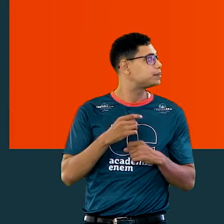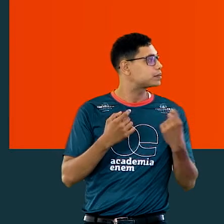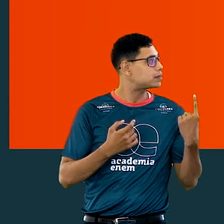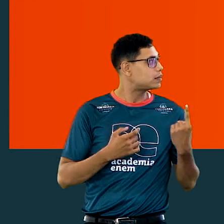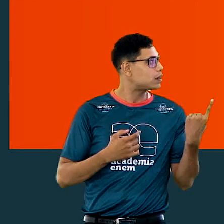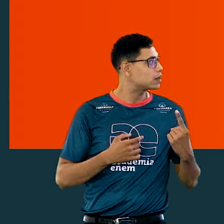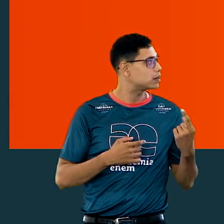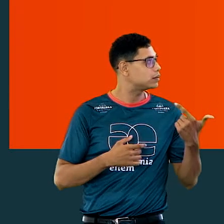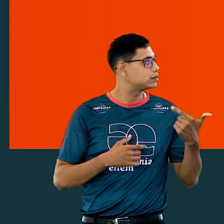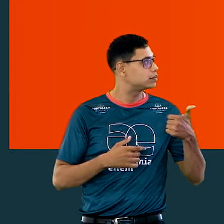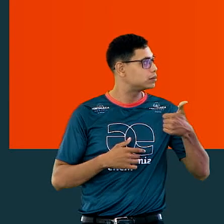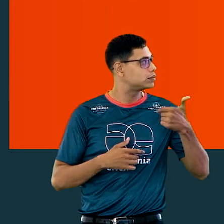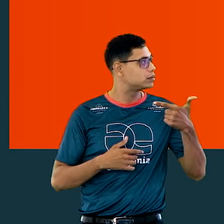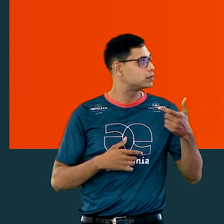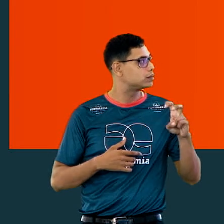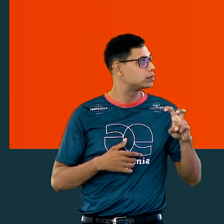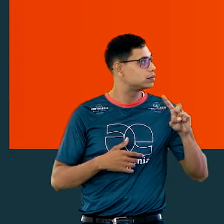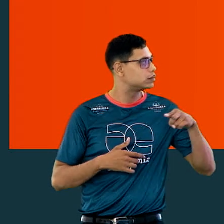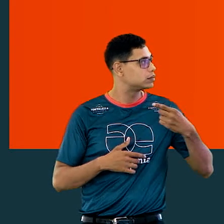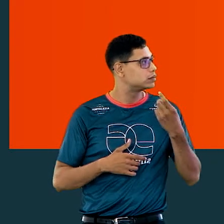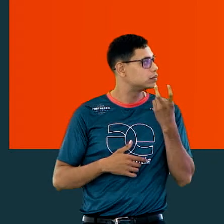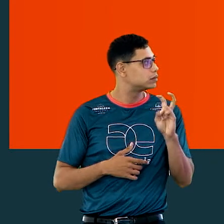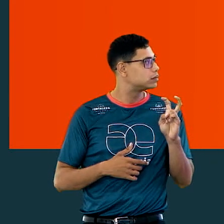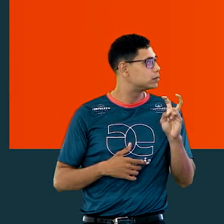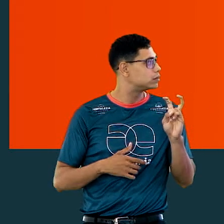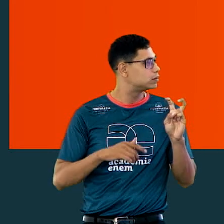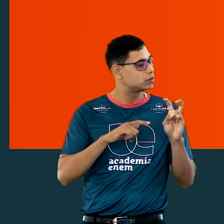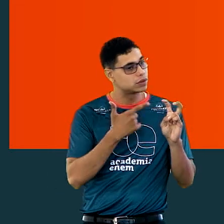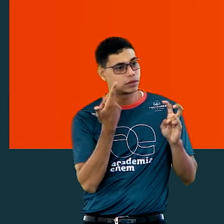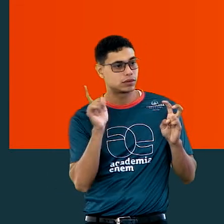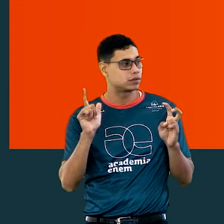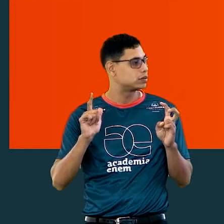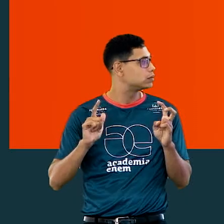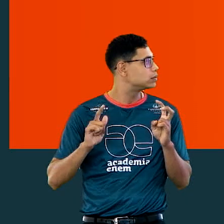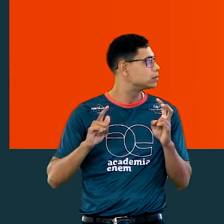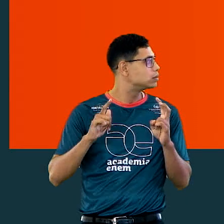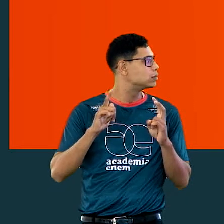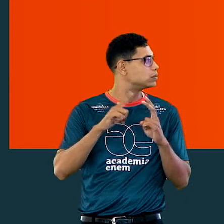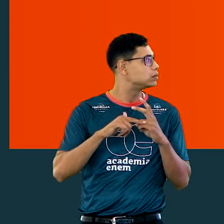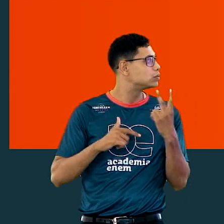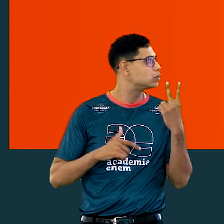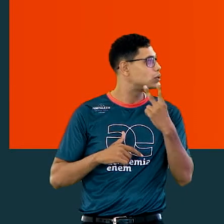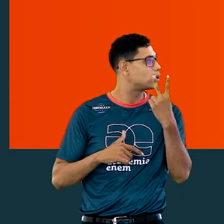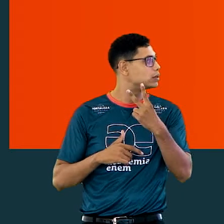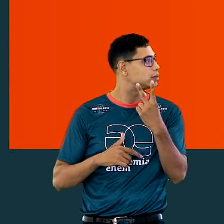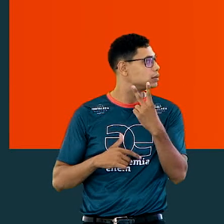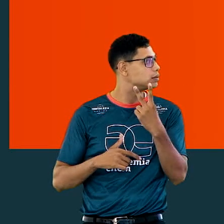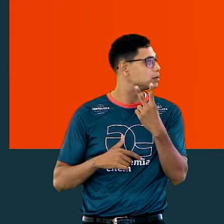Primeiramente, 1. Depois, pessoal, o 2.